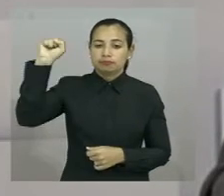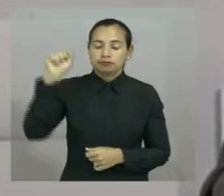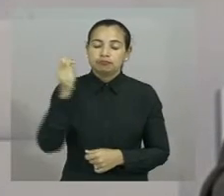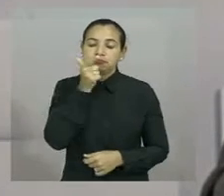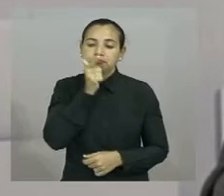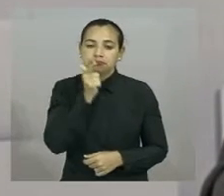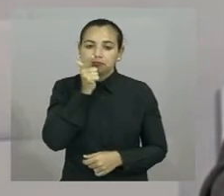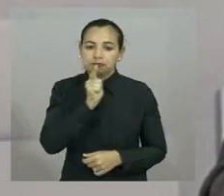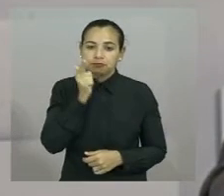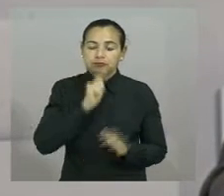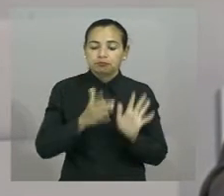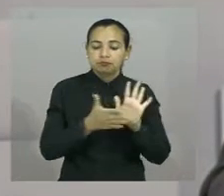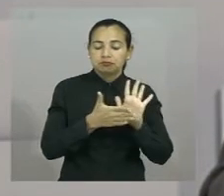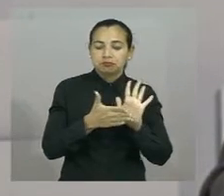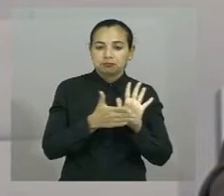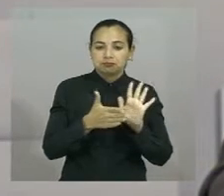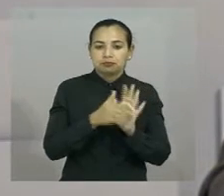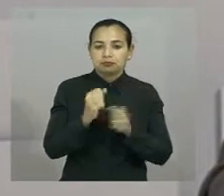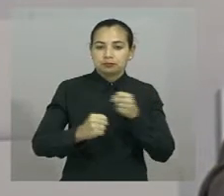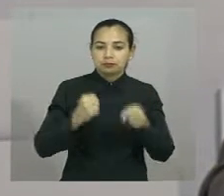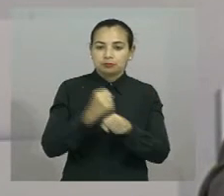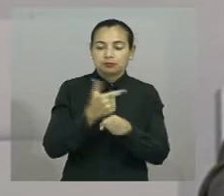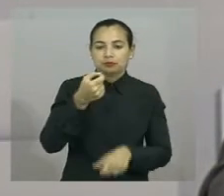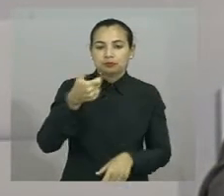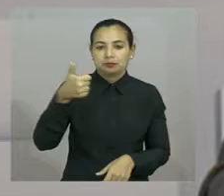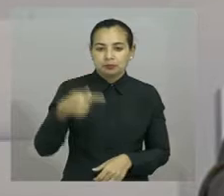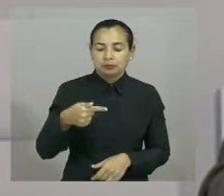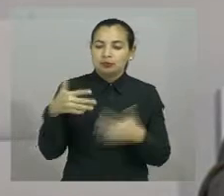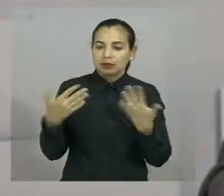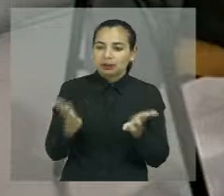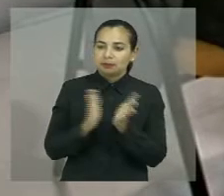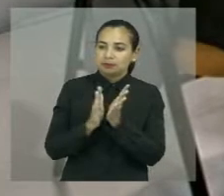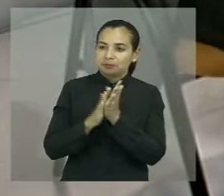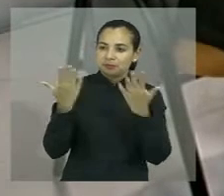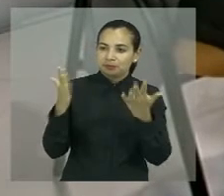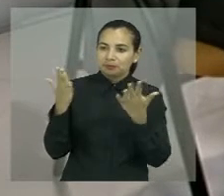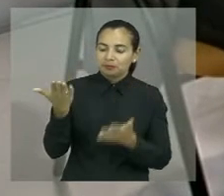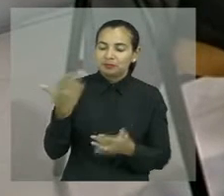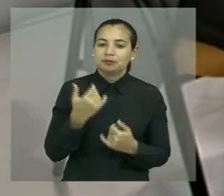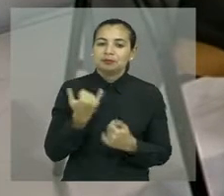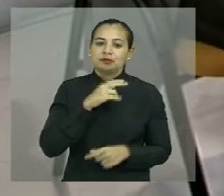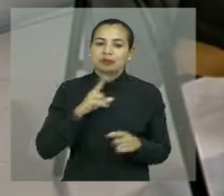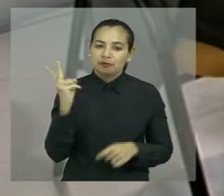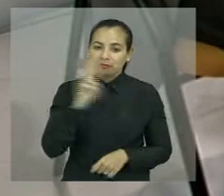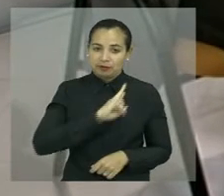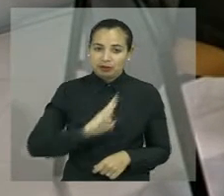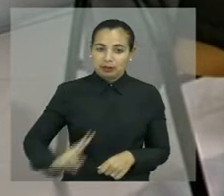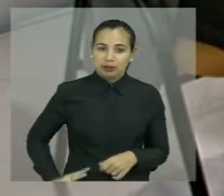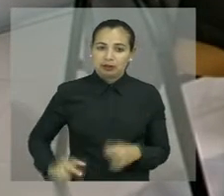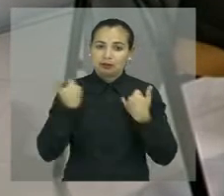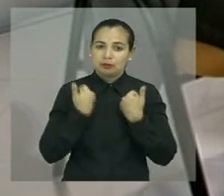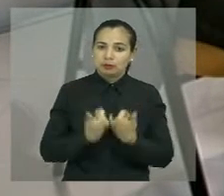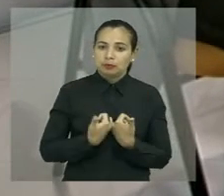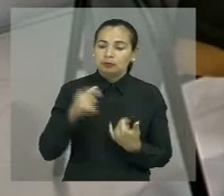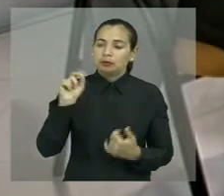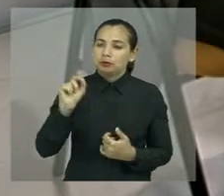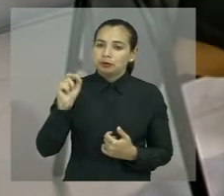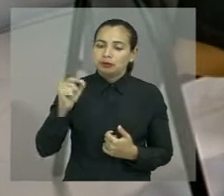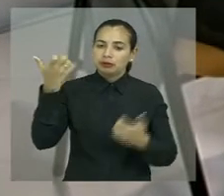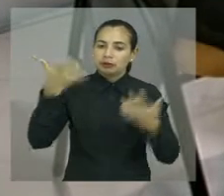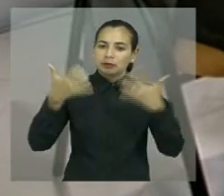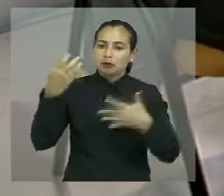de proposituras nesse ano de 2017. Vereador, parabéns pelo seu trabalho. Eu gostaria que o senhor começasse falando a respeito